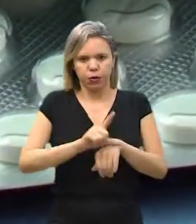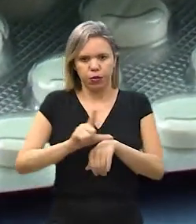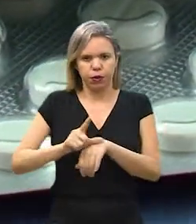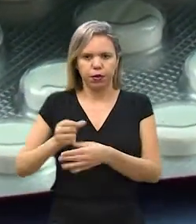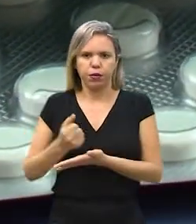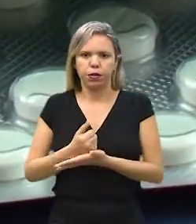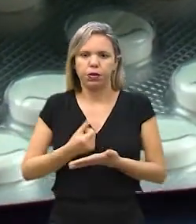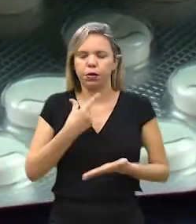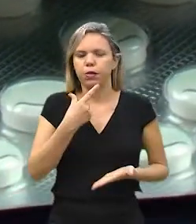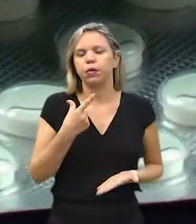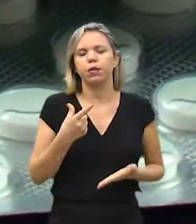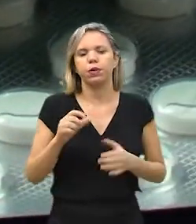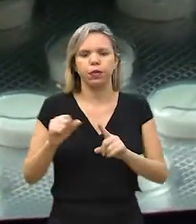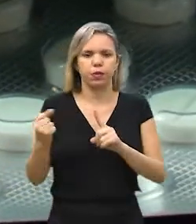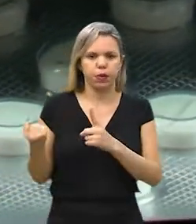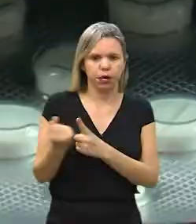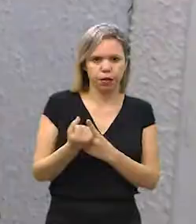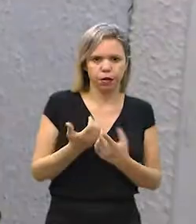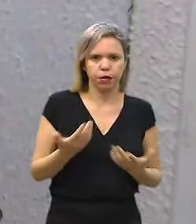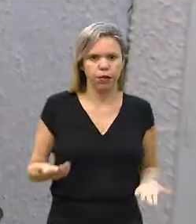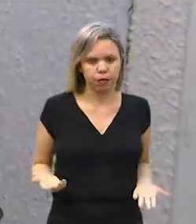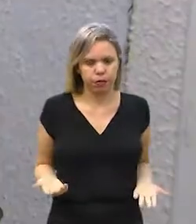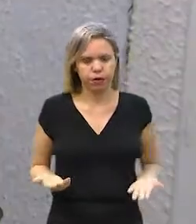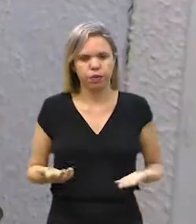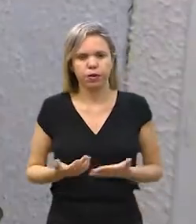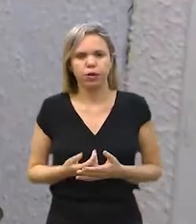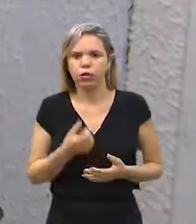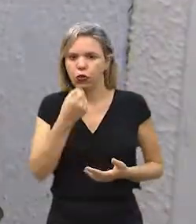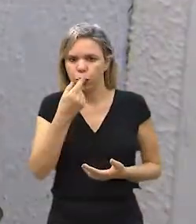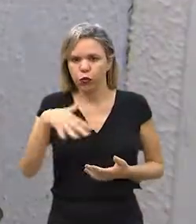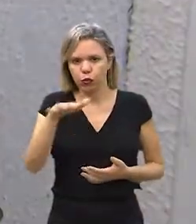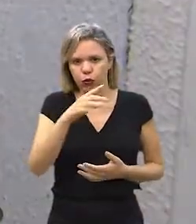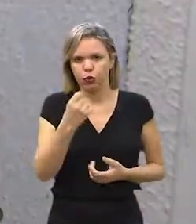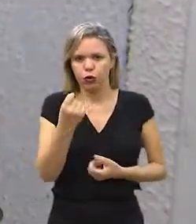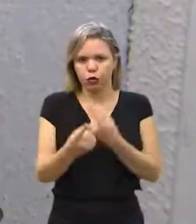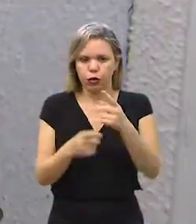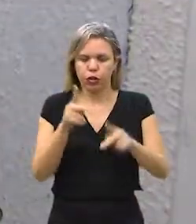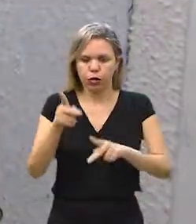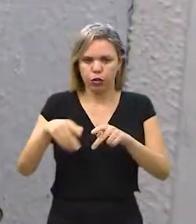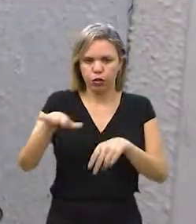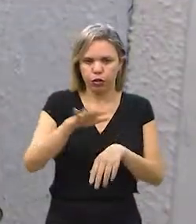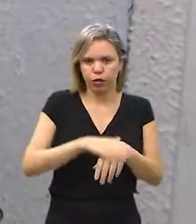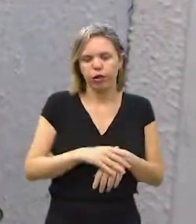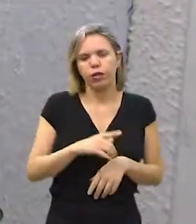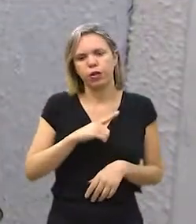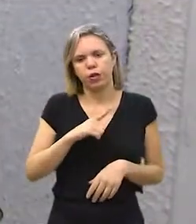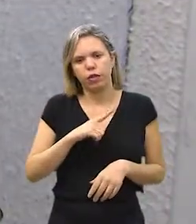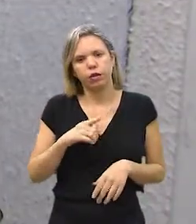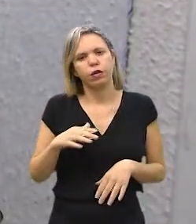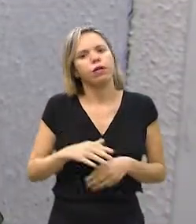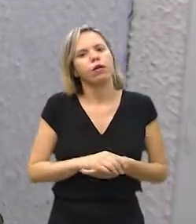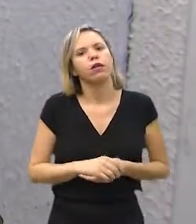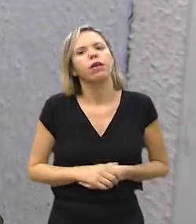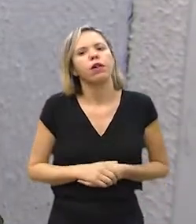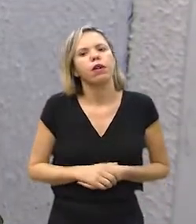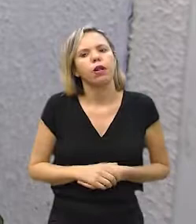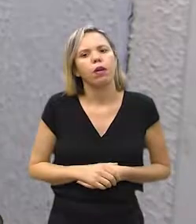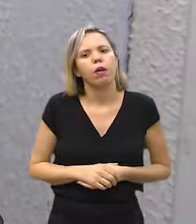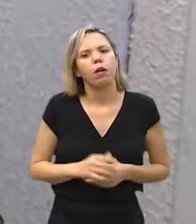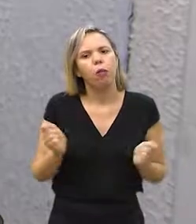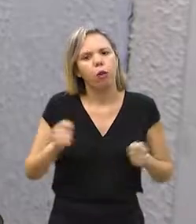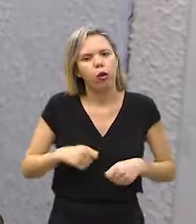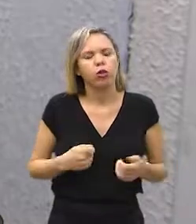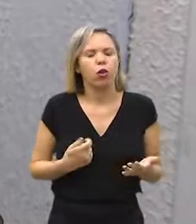solidária ou farmácia social desses medicamentos e as pessoas que têm mais